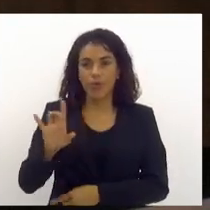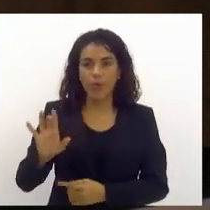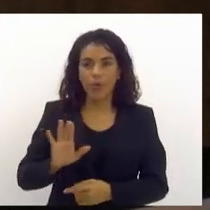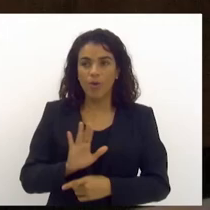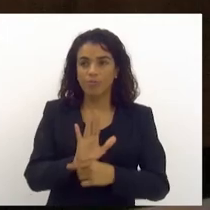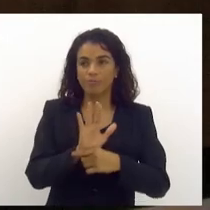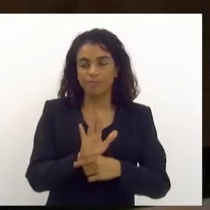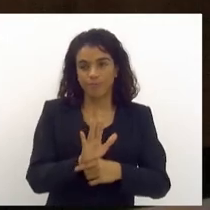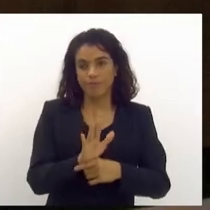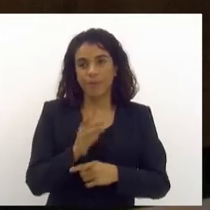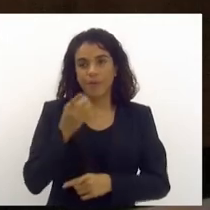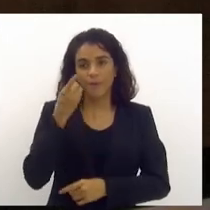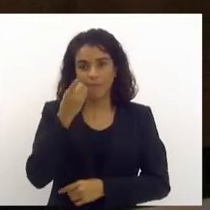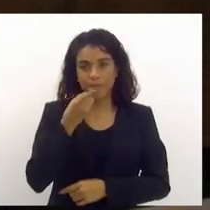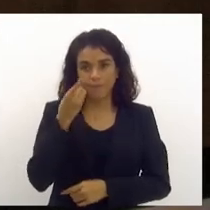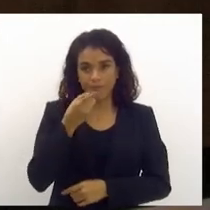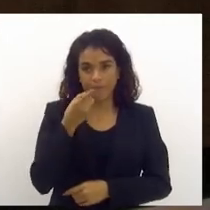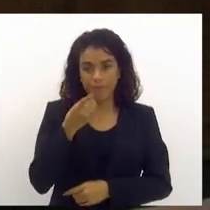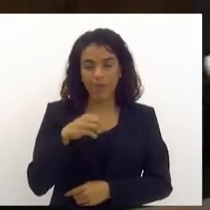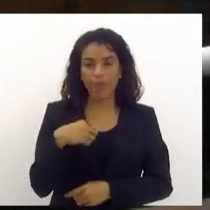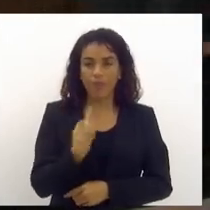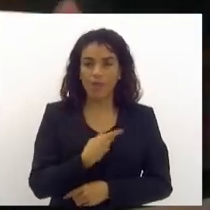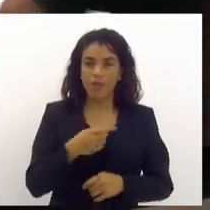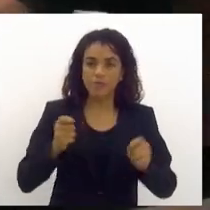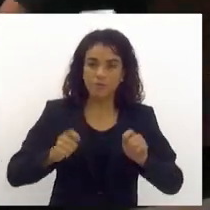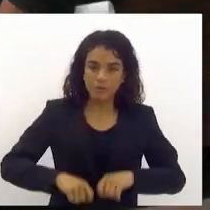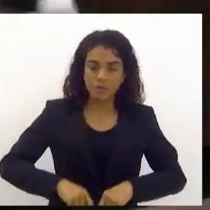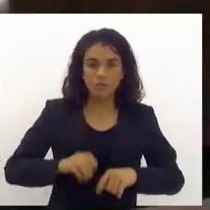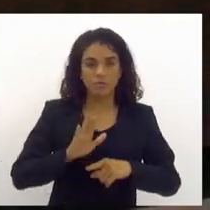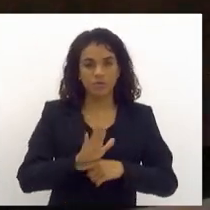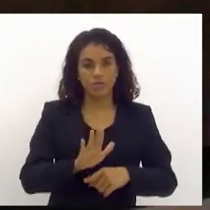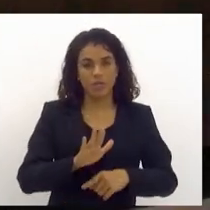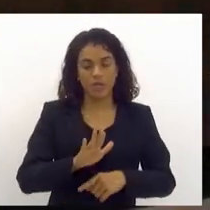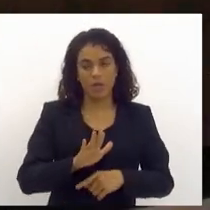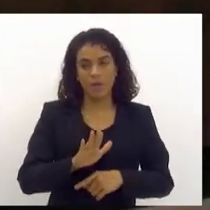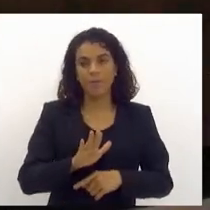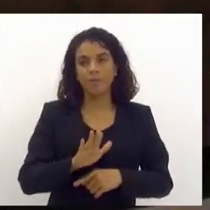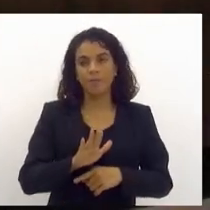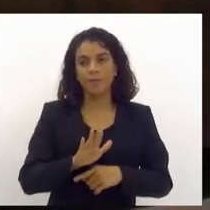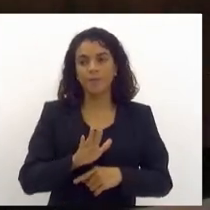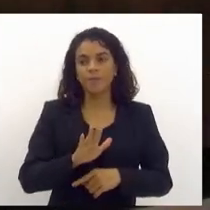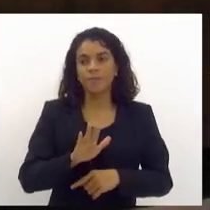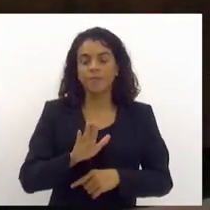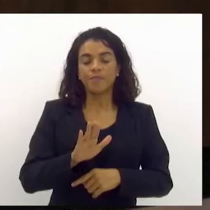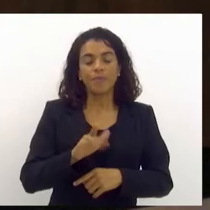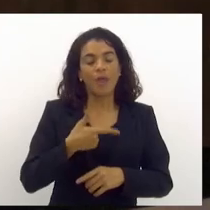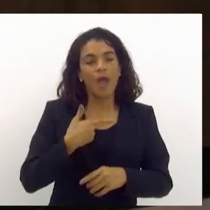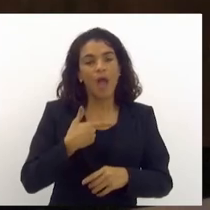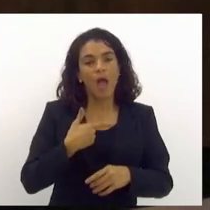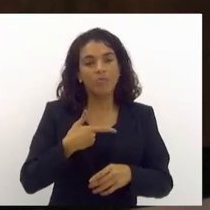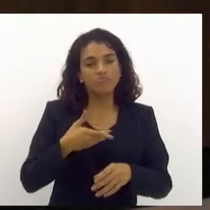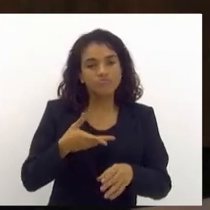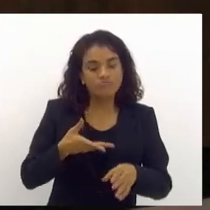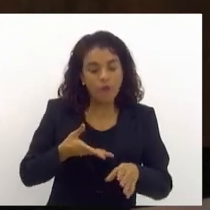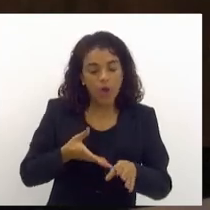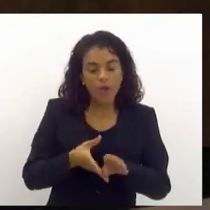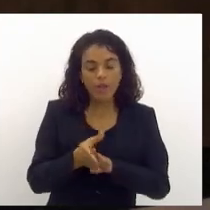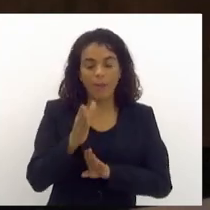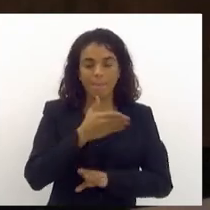deputadas, mas que nós possamos ajudar o nosso governo a direcionar as políticas